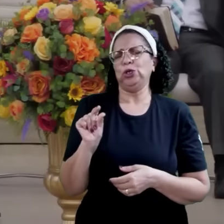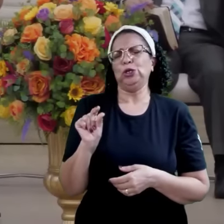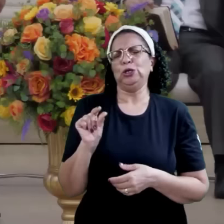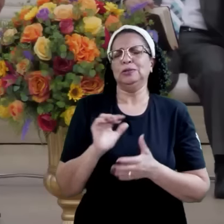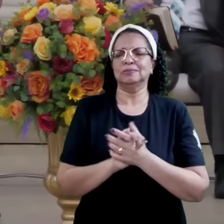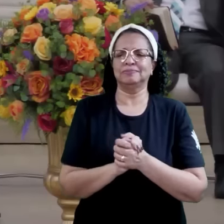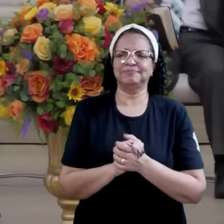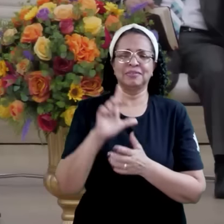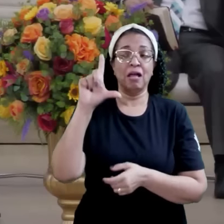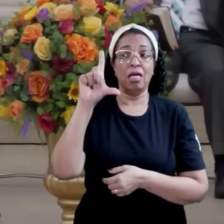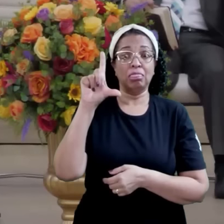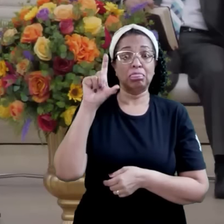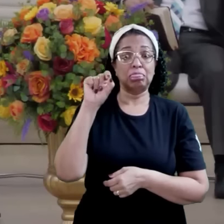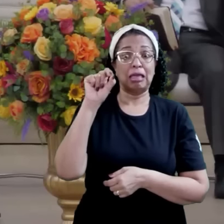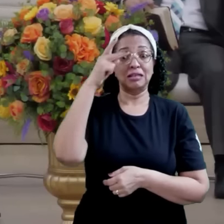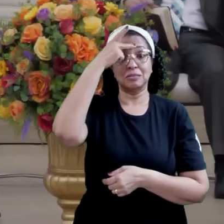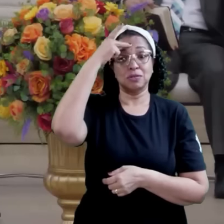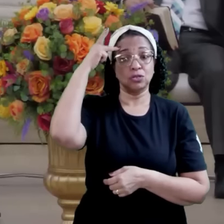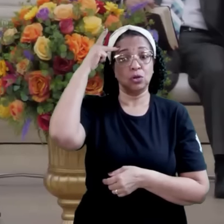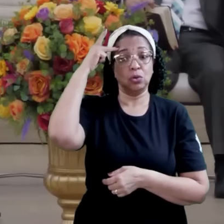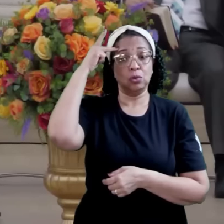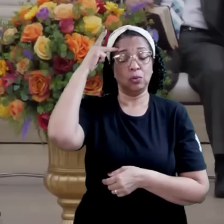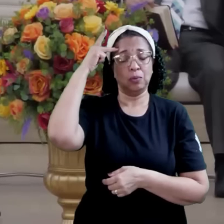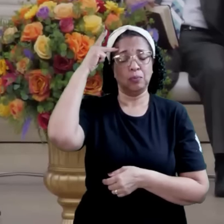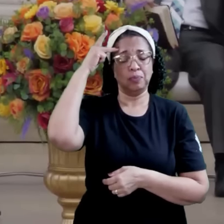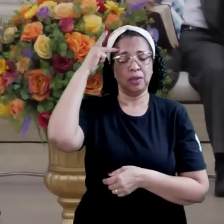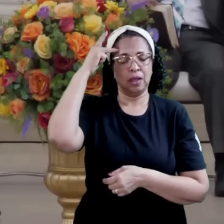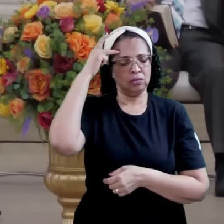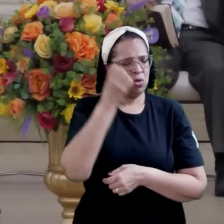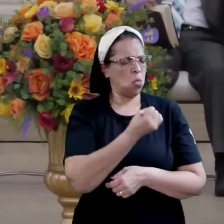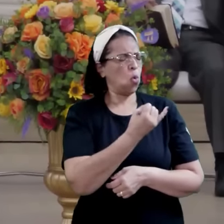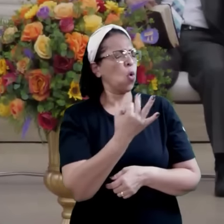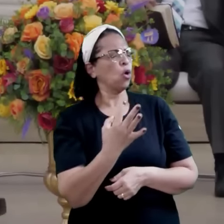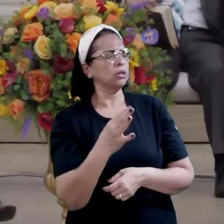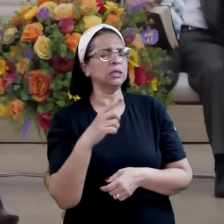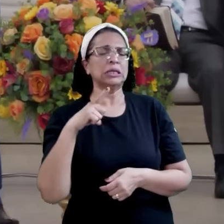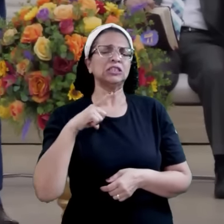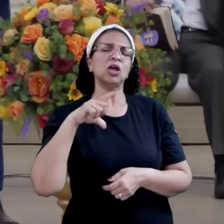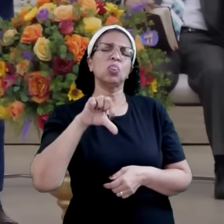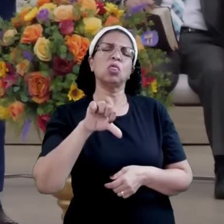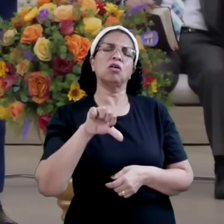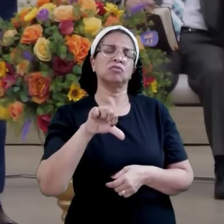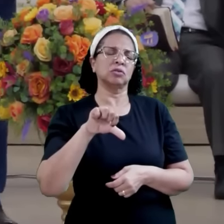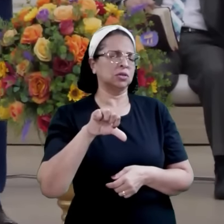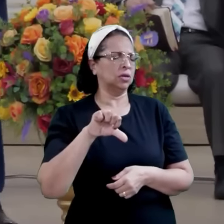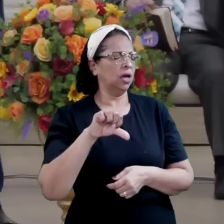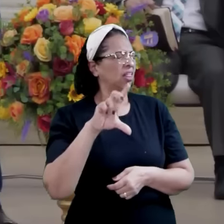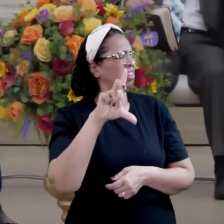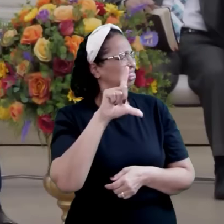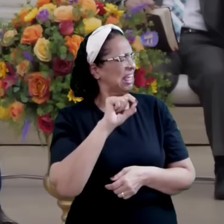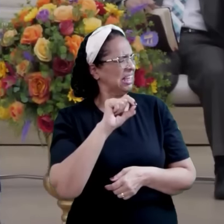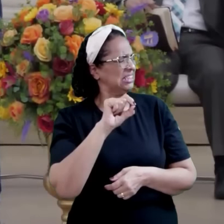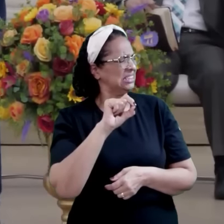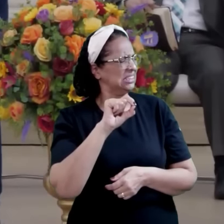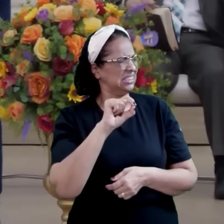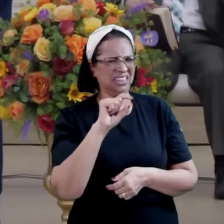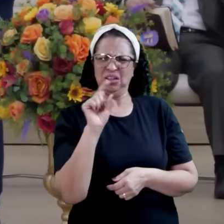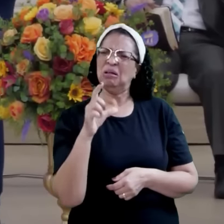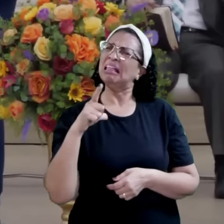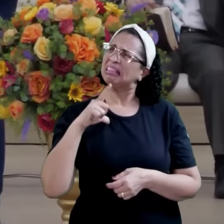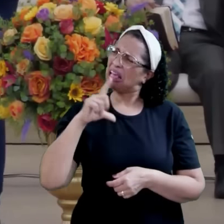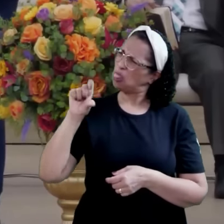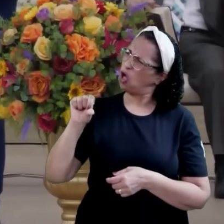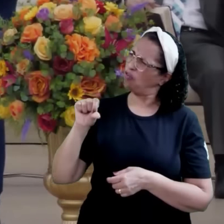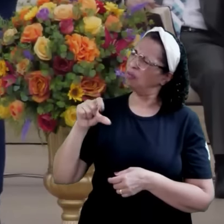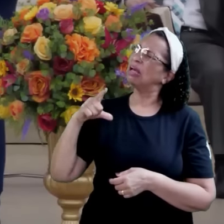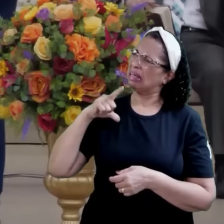hoje 10 não tinha eu contei nove não mas tinha uma irmã grávida tinha uma criança lá a gente contava tudo é verdade Deus sabe o que eu estou falando